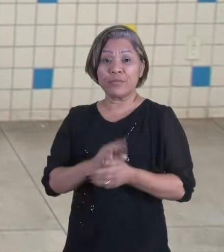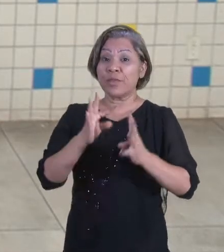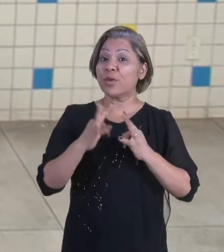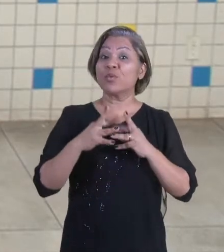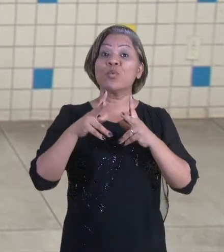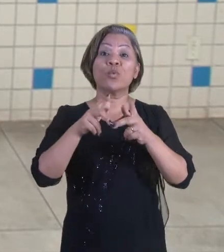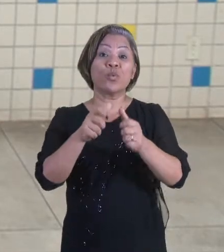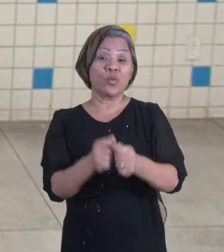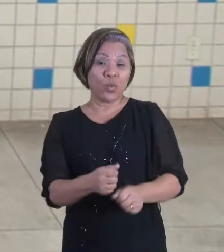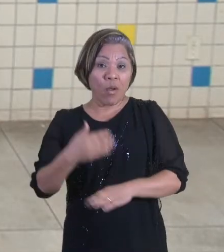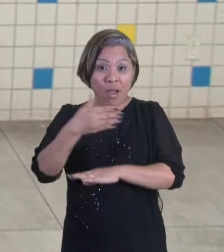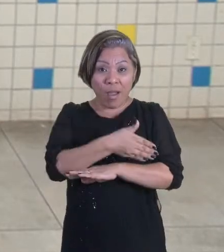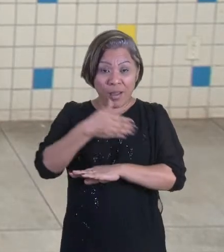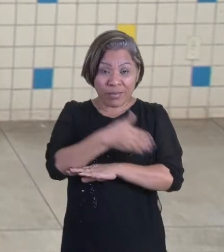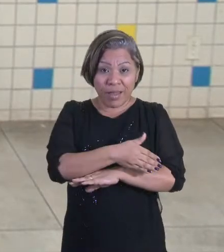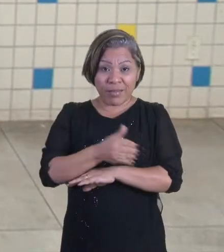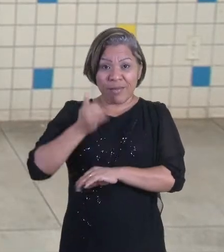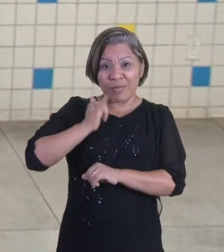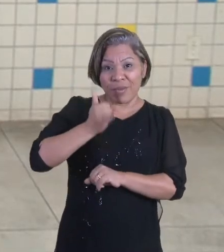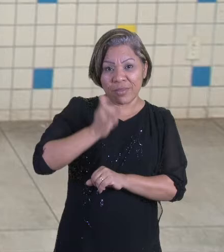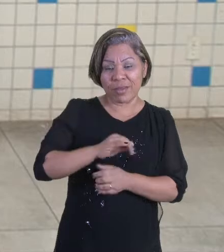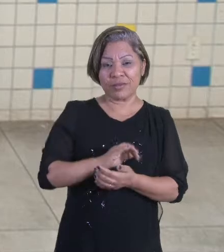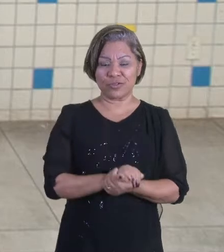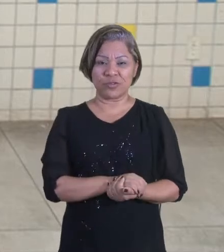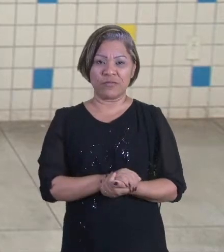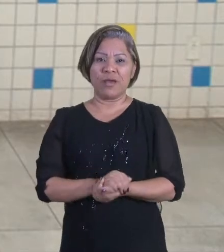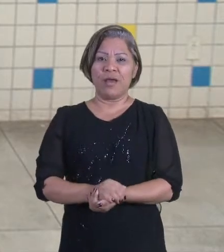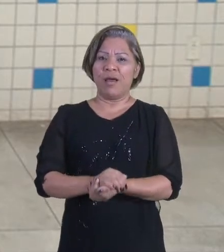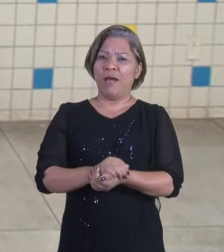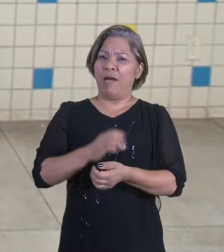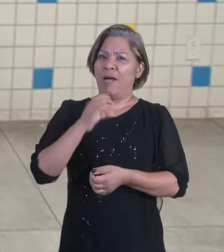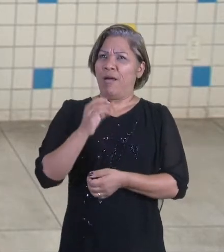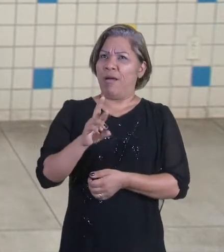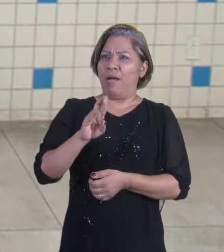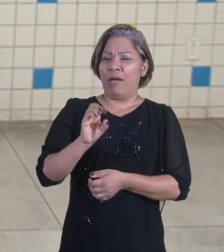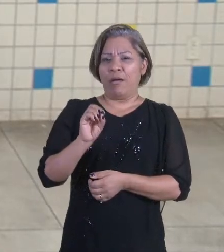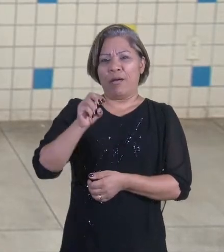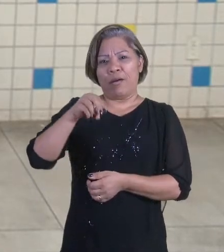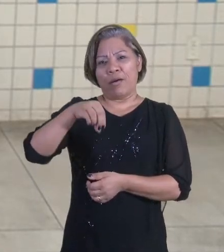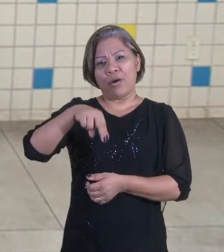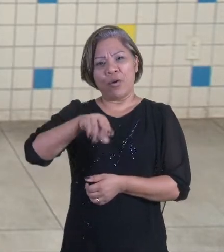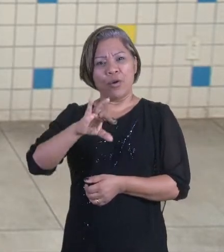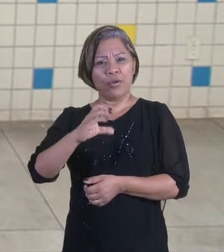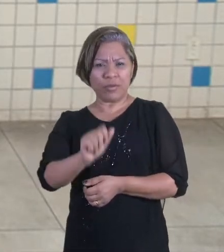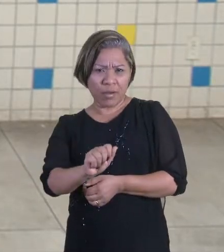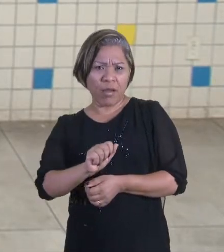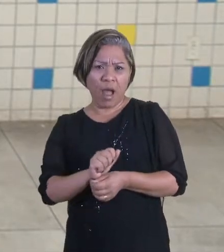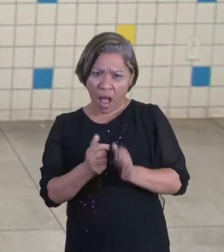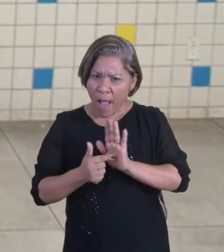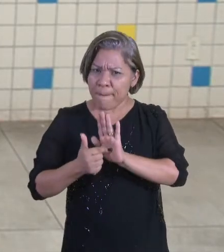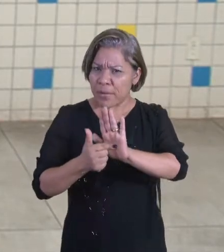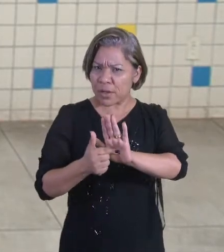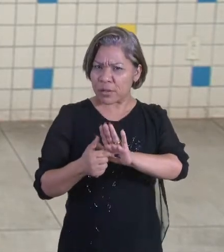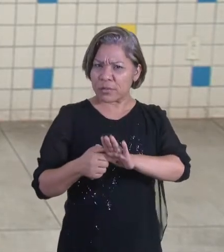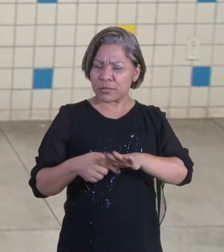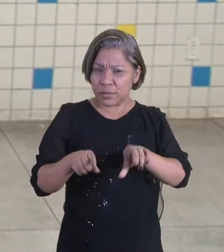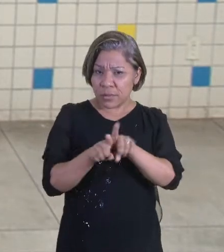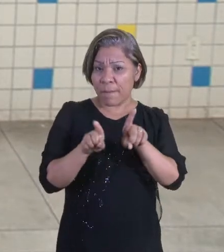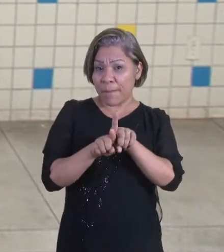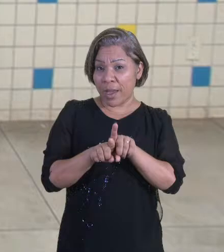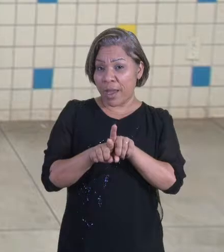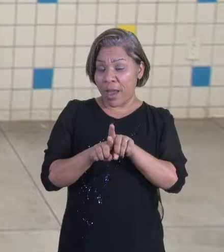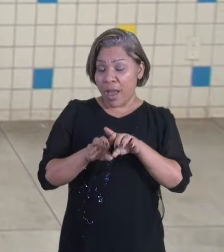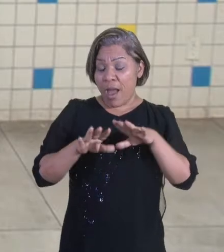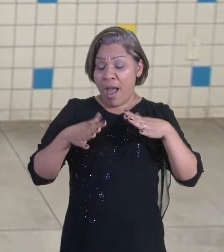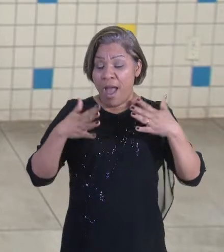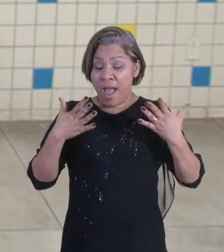de uma narrativa. E na crônica, apresenta esses elementos também? Apresenta de forma mais sutil,